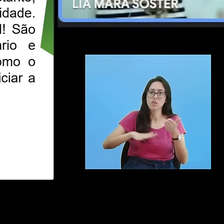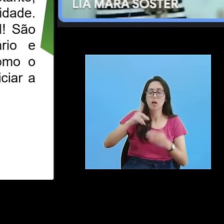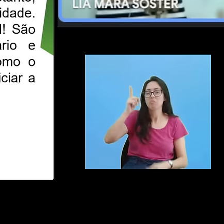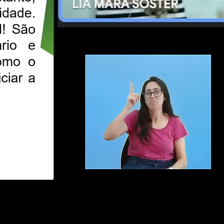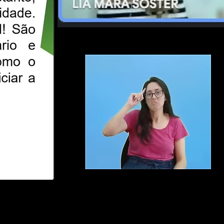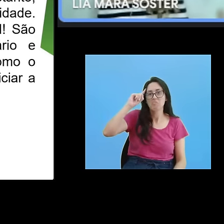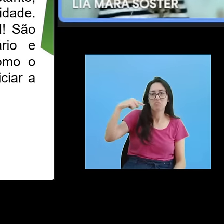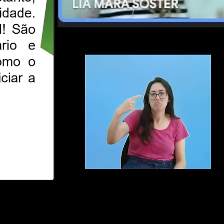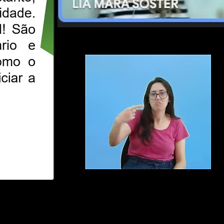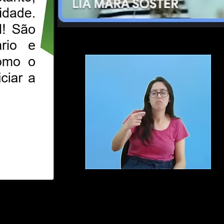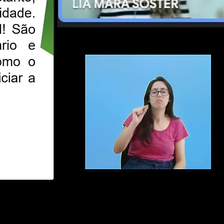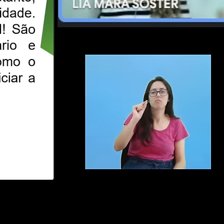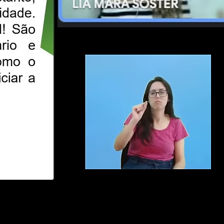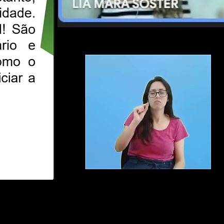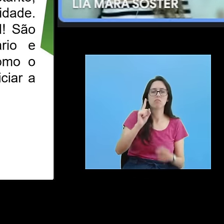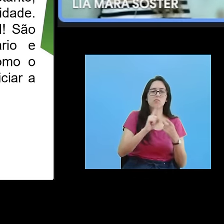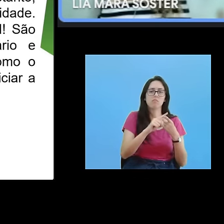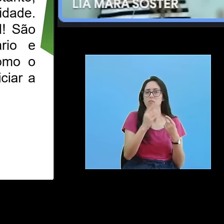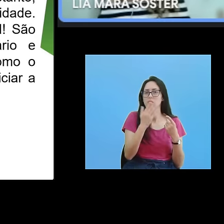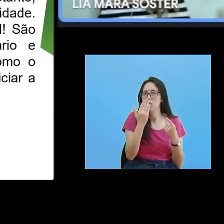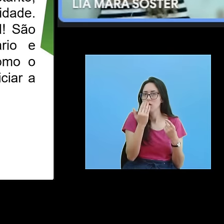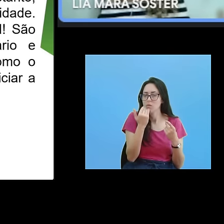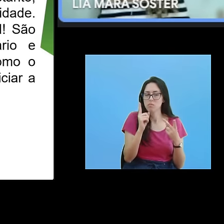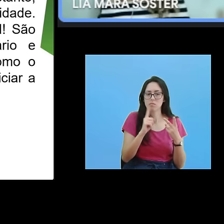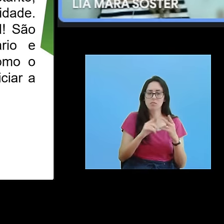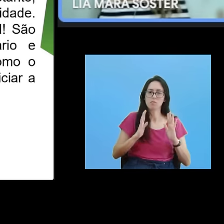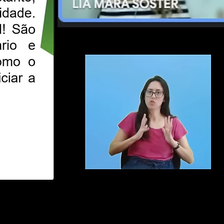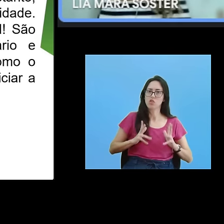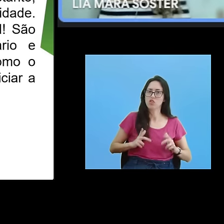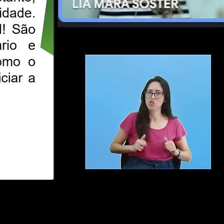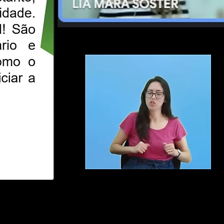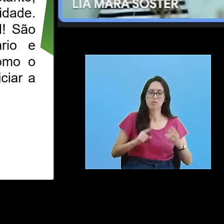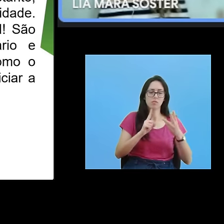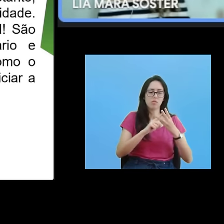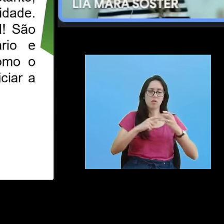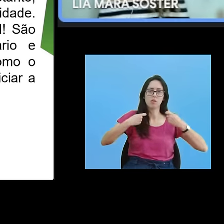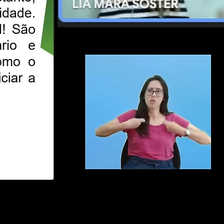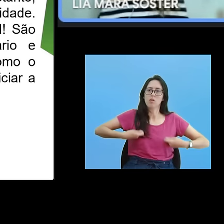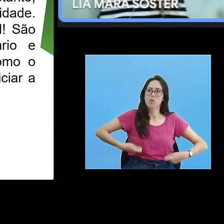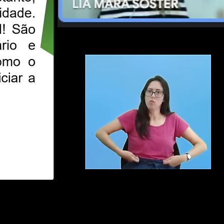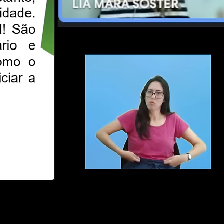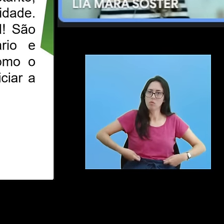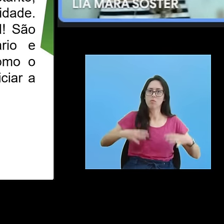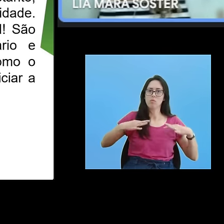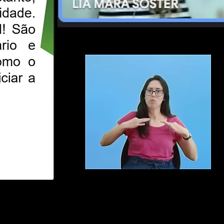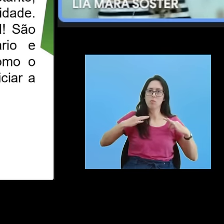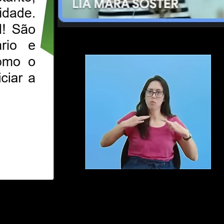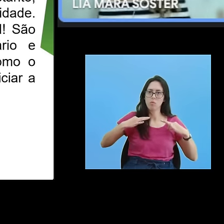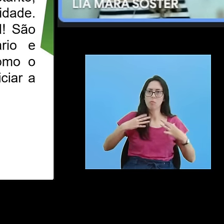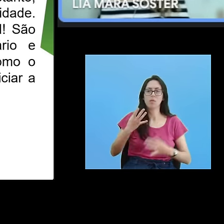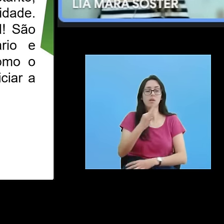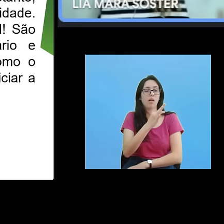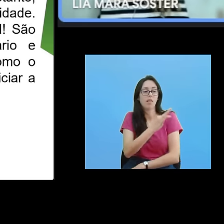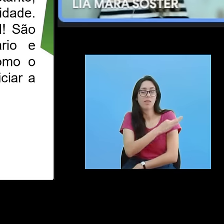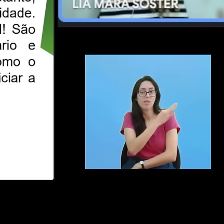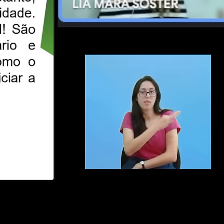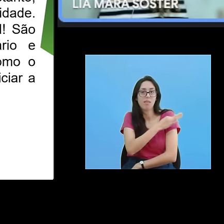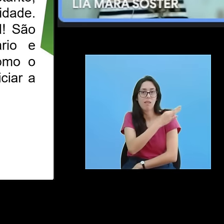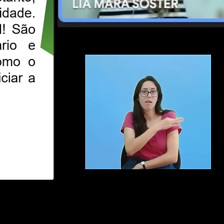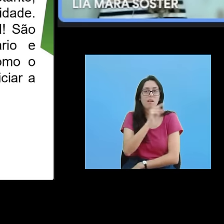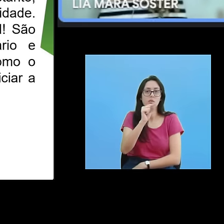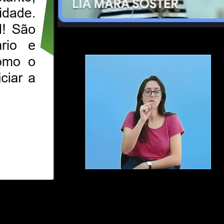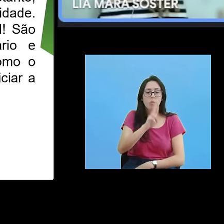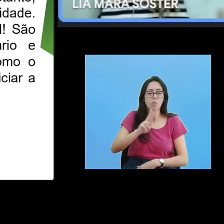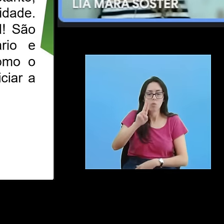quais são elas? Alimentação, higiene, vestuário, né, técnicas para que você se aproprie do uso